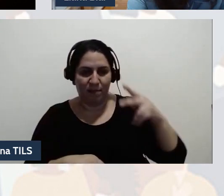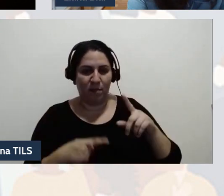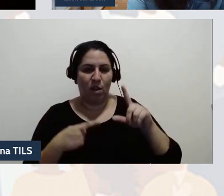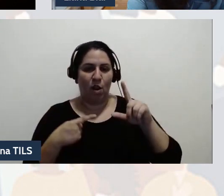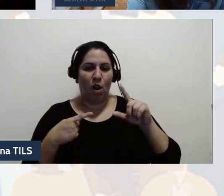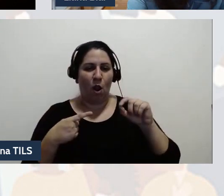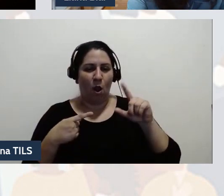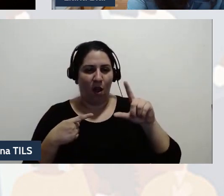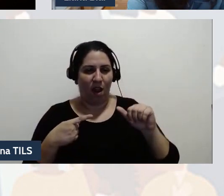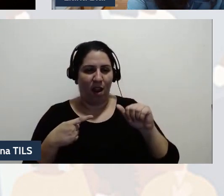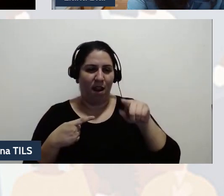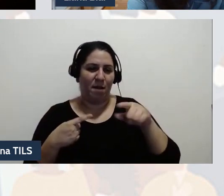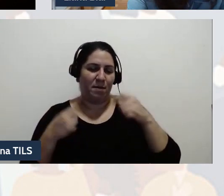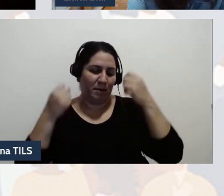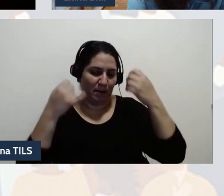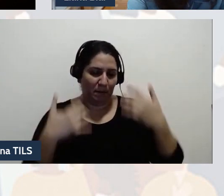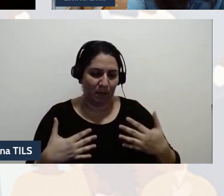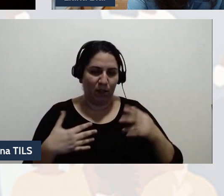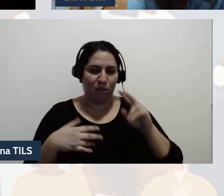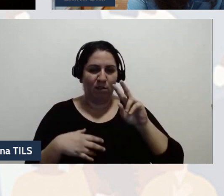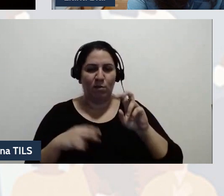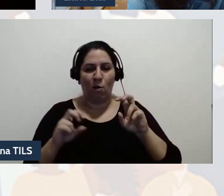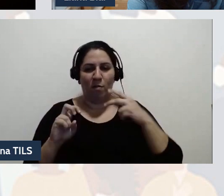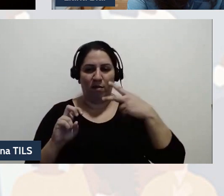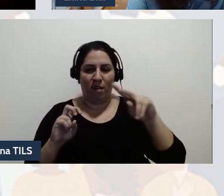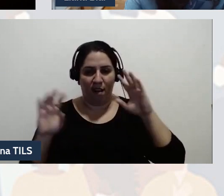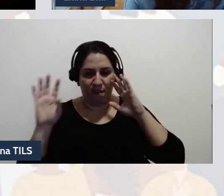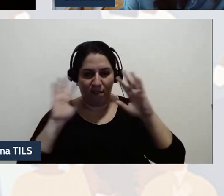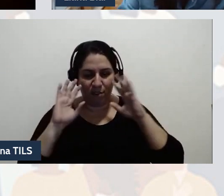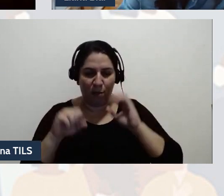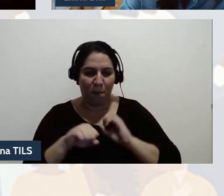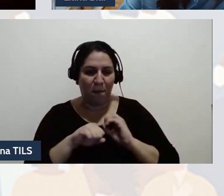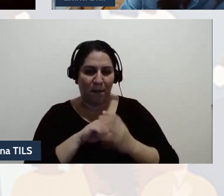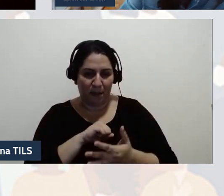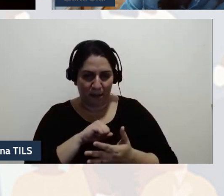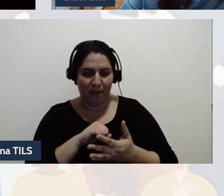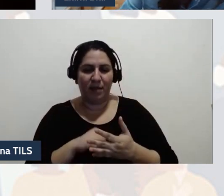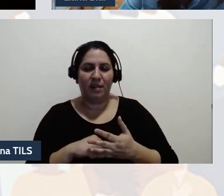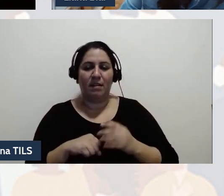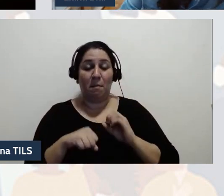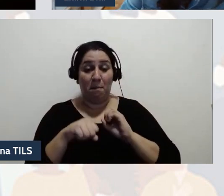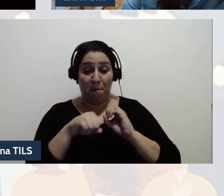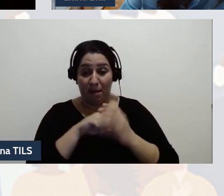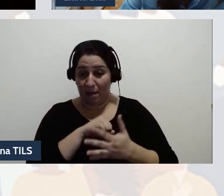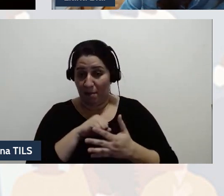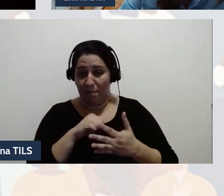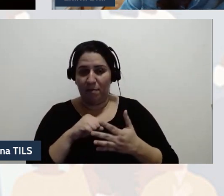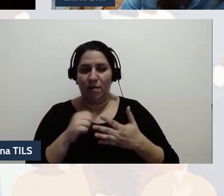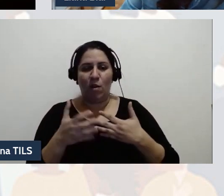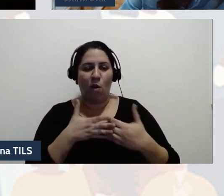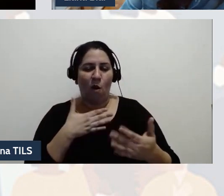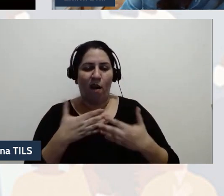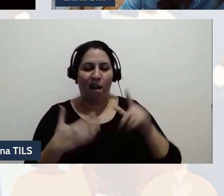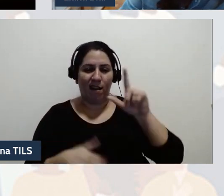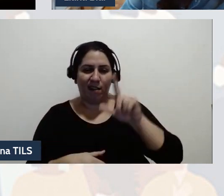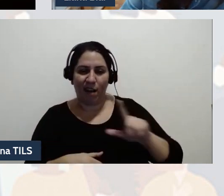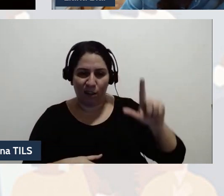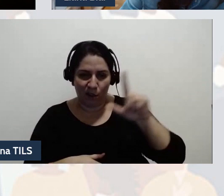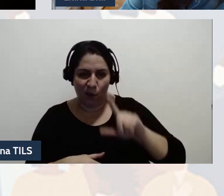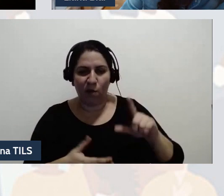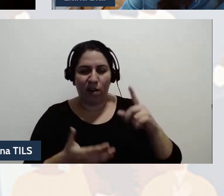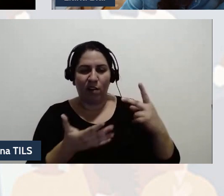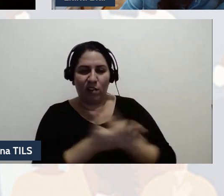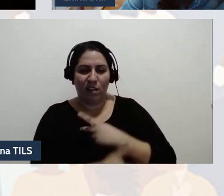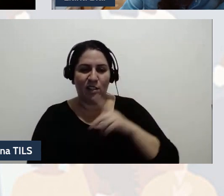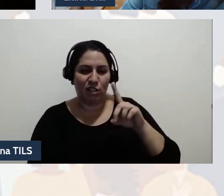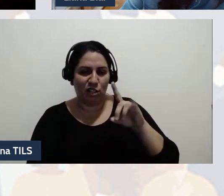ela traz, as reflexões que ela traz na pandemia, nas pandemias, nas distopias literárias, mulheres também levam